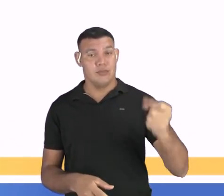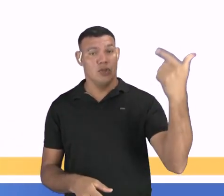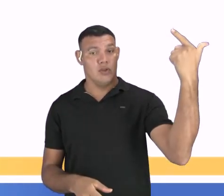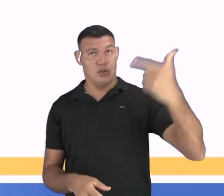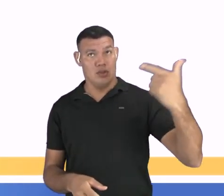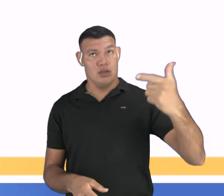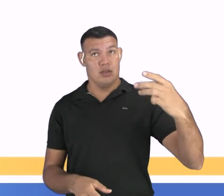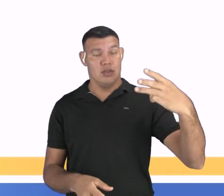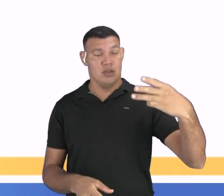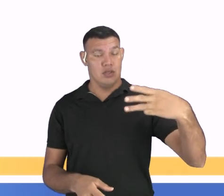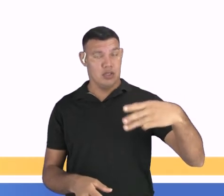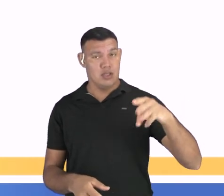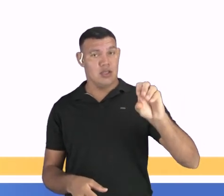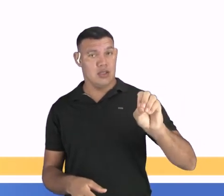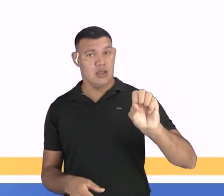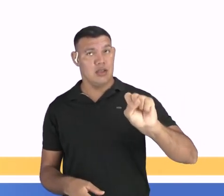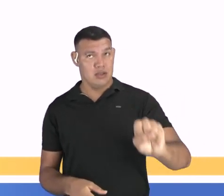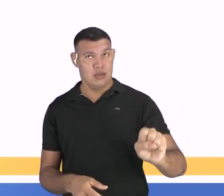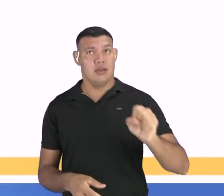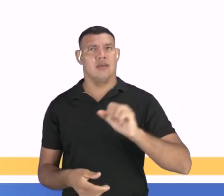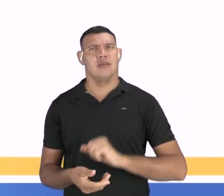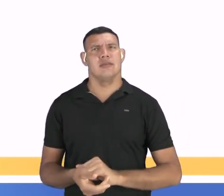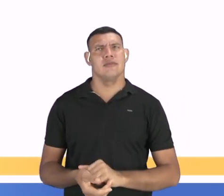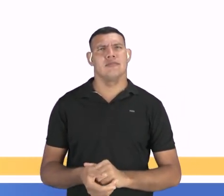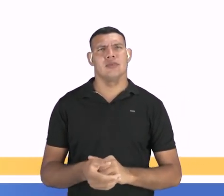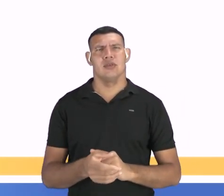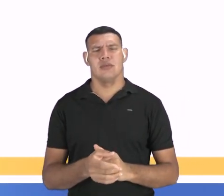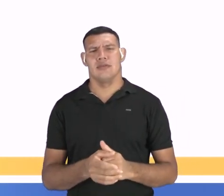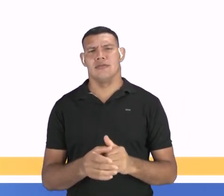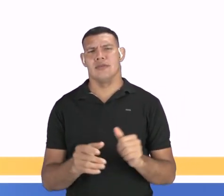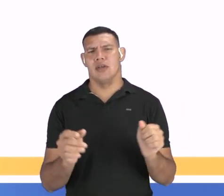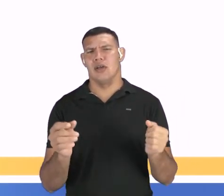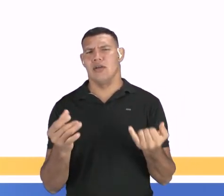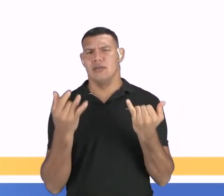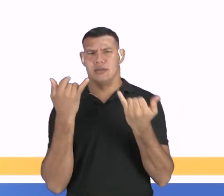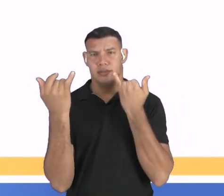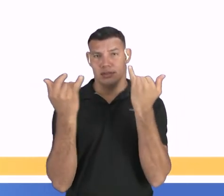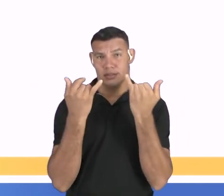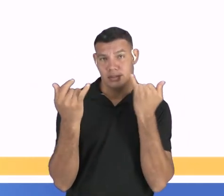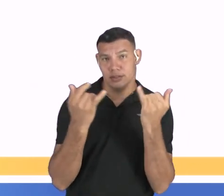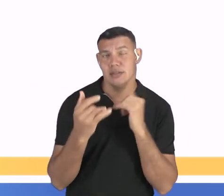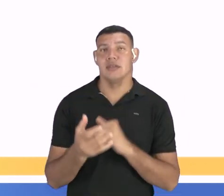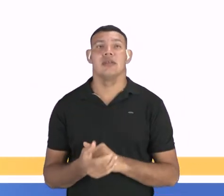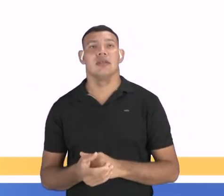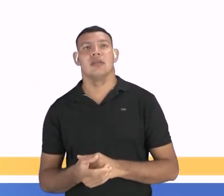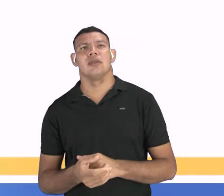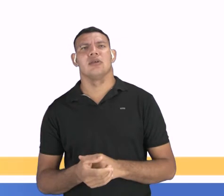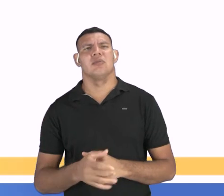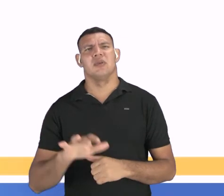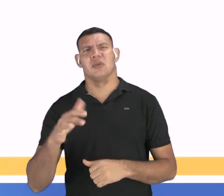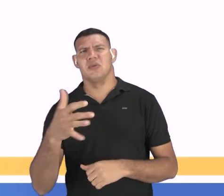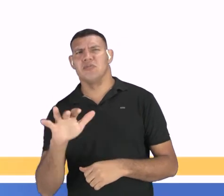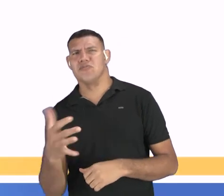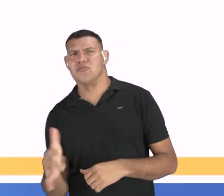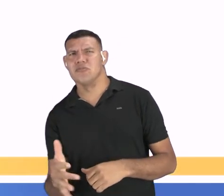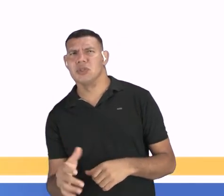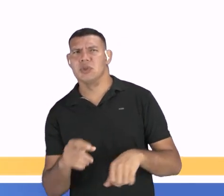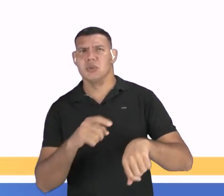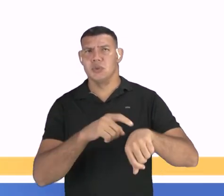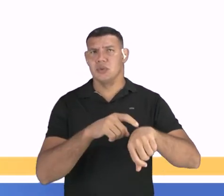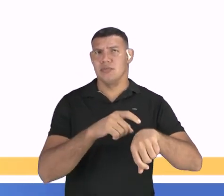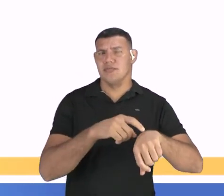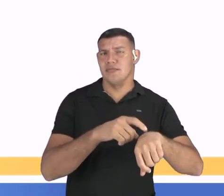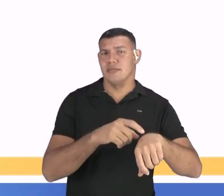nessas informações, depois de quanto tempo os 2 ciclistas se reencontrarão novamente no ponto de